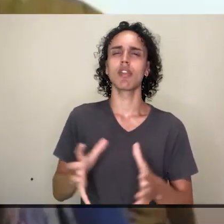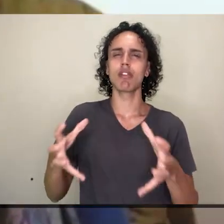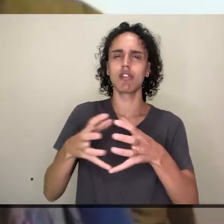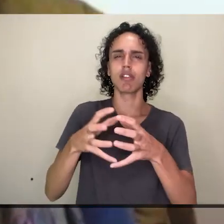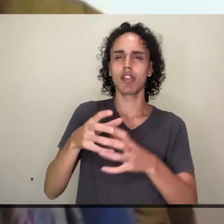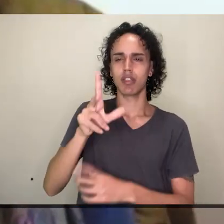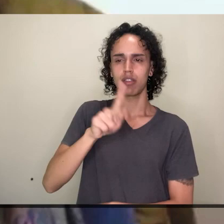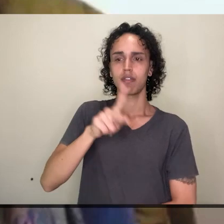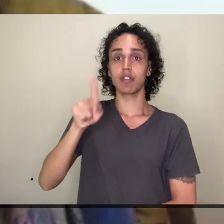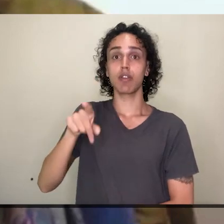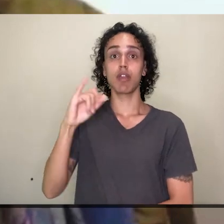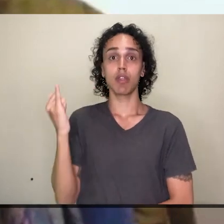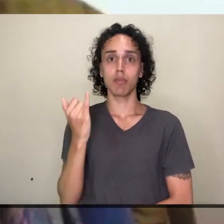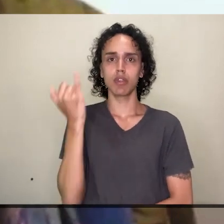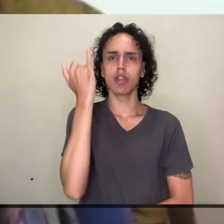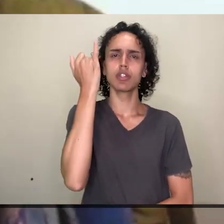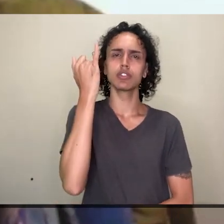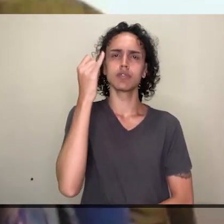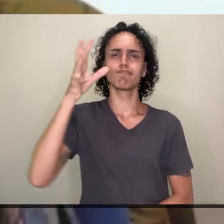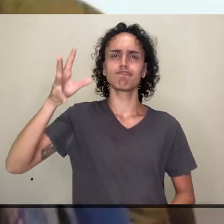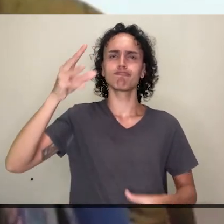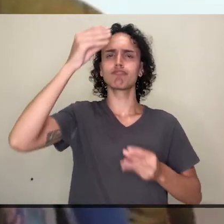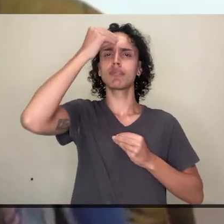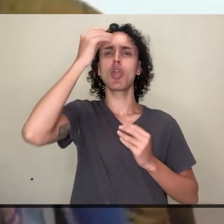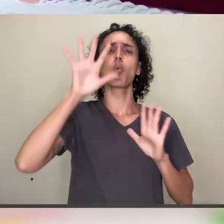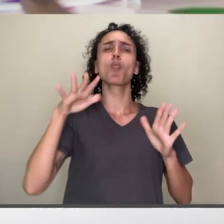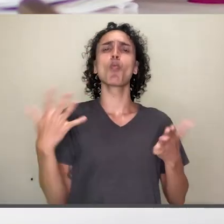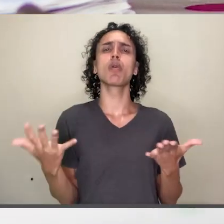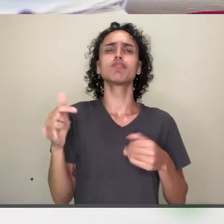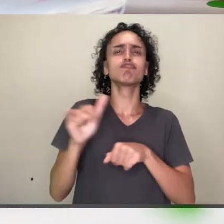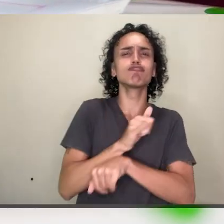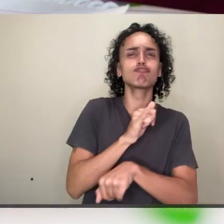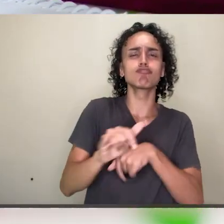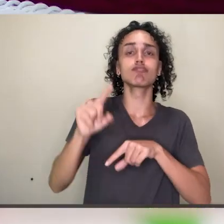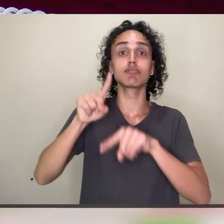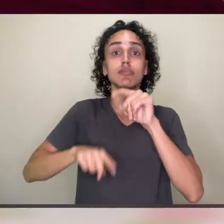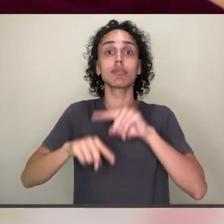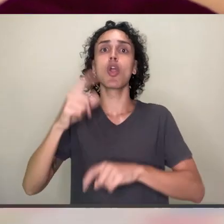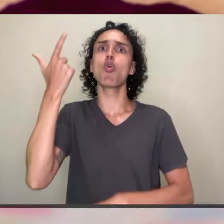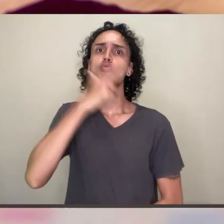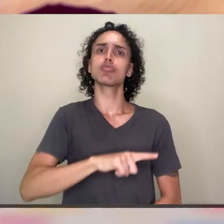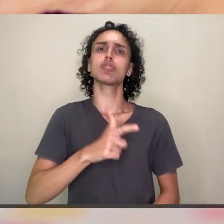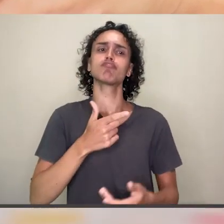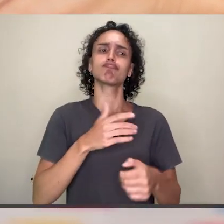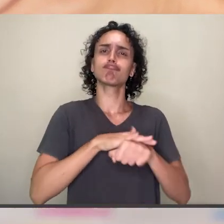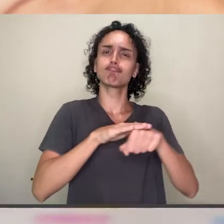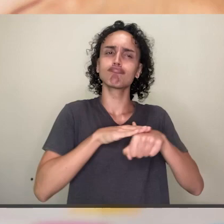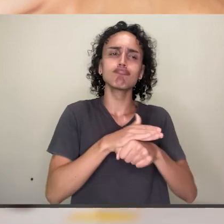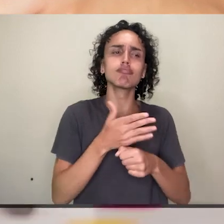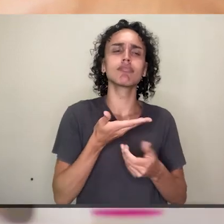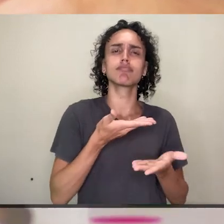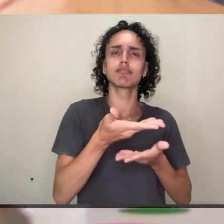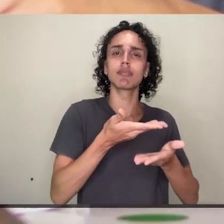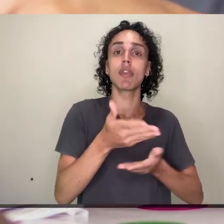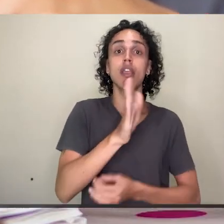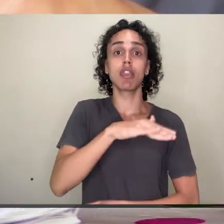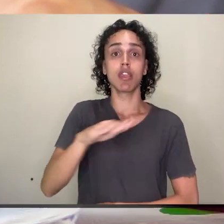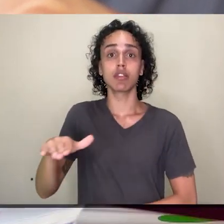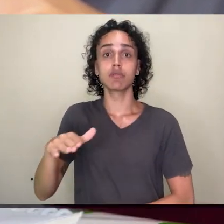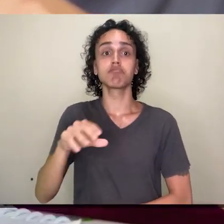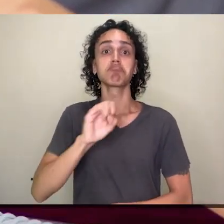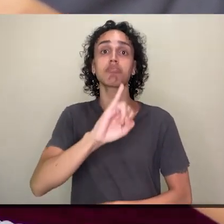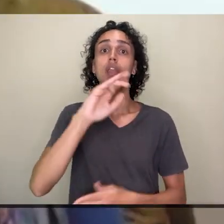nós temos que preparar os nossos educadores para que eles conheçam os instrumentos e as estratégias para